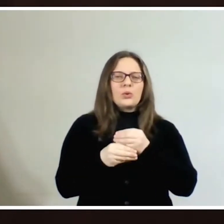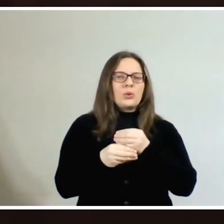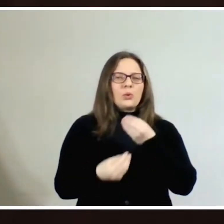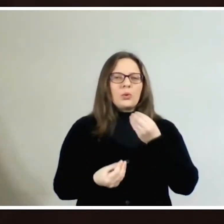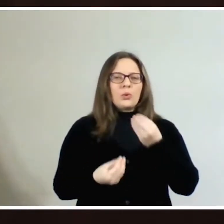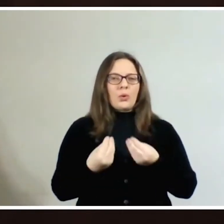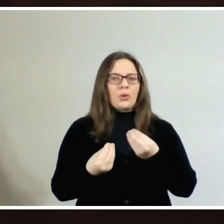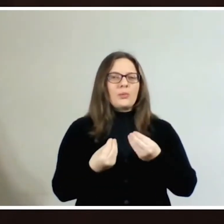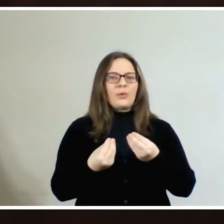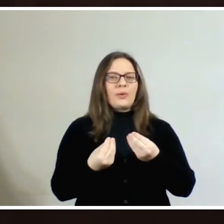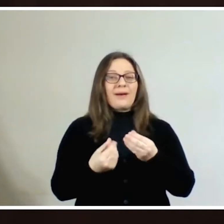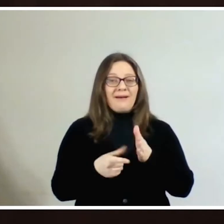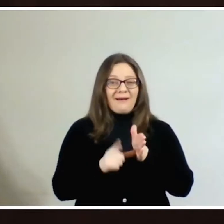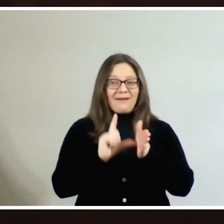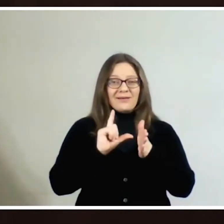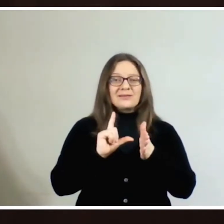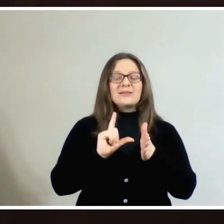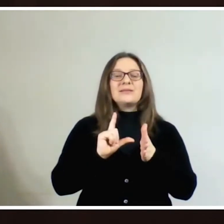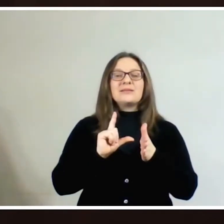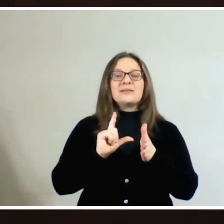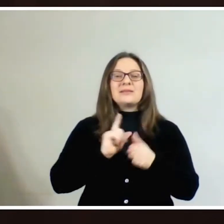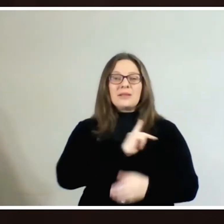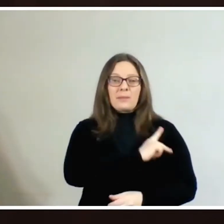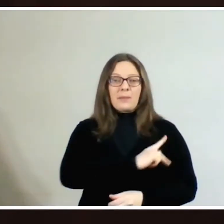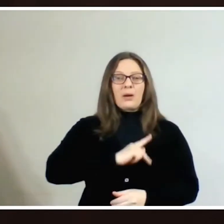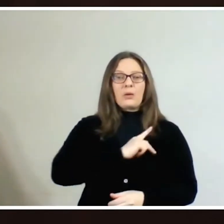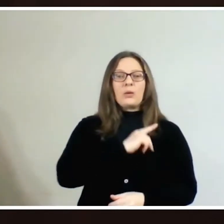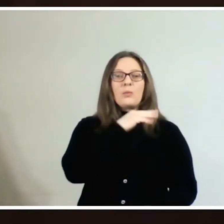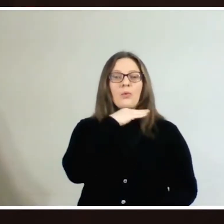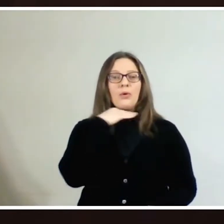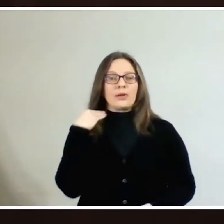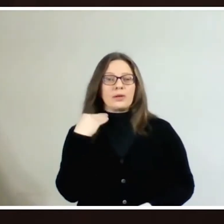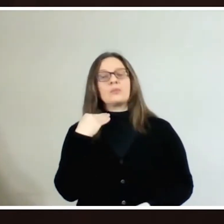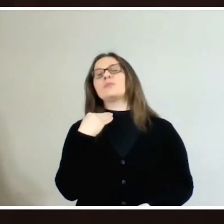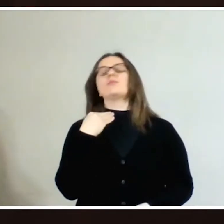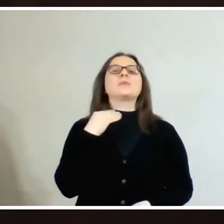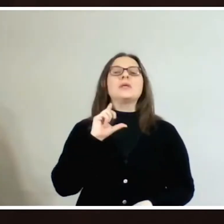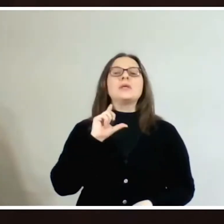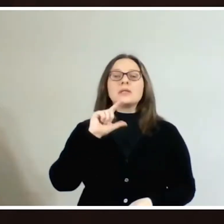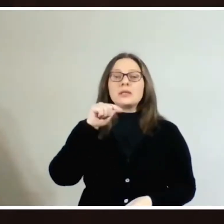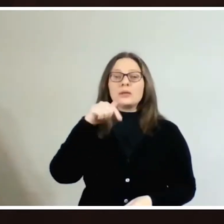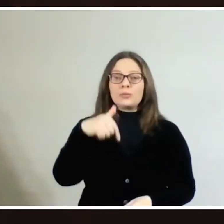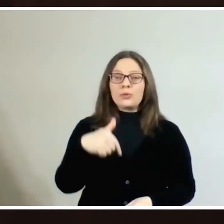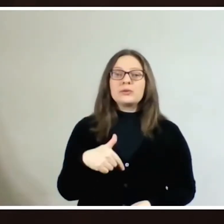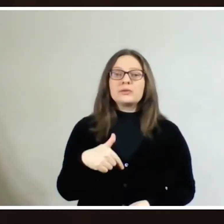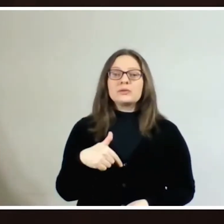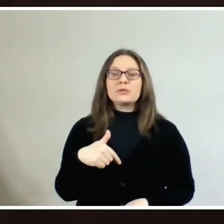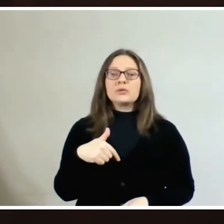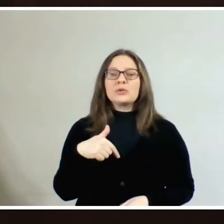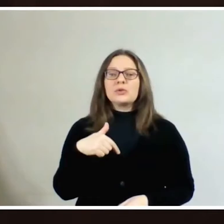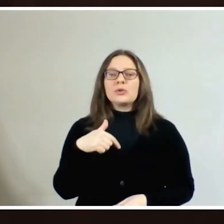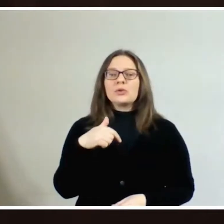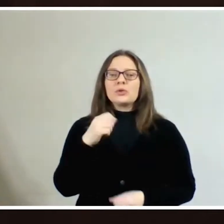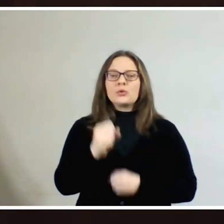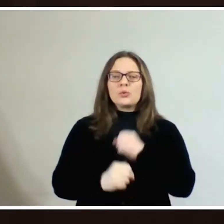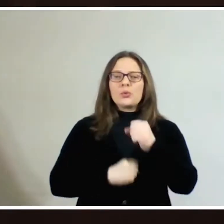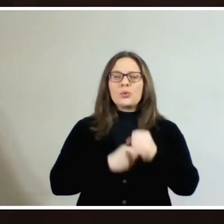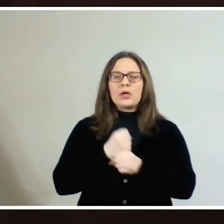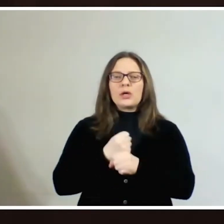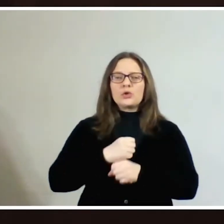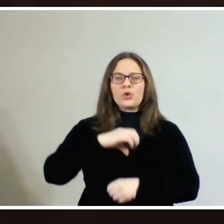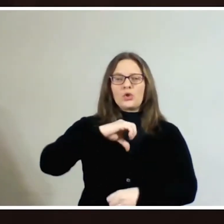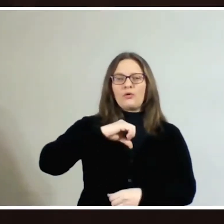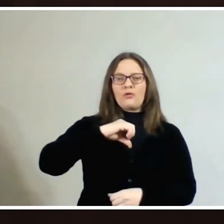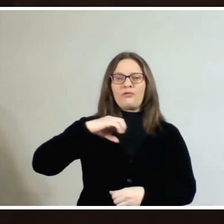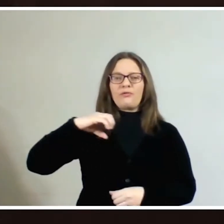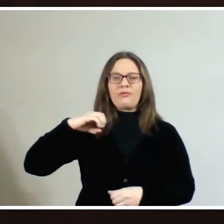sua morte. Um quarto de século depois, por volta do ano 90, os